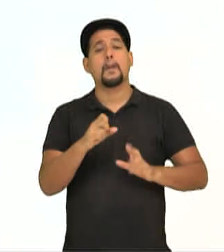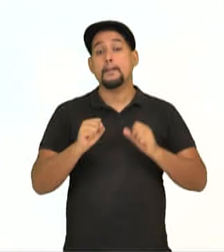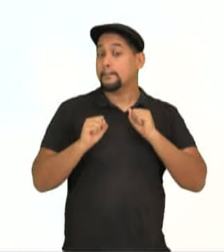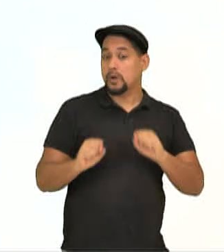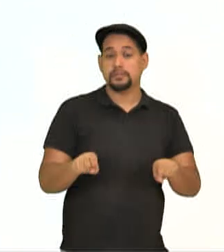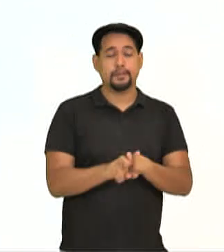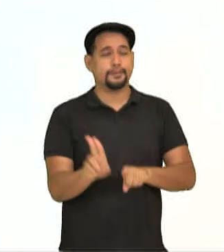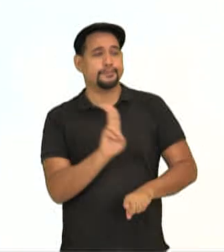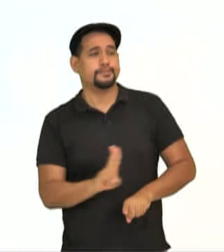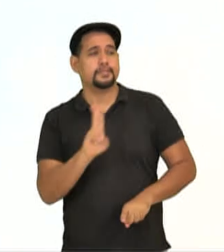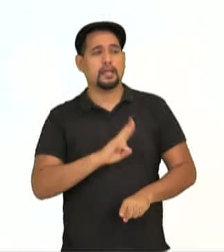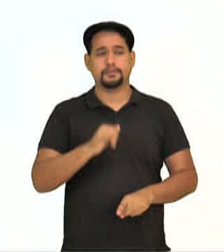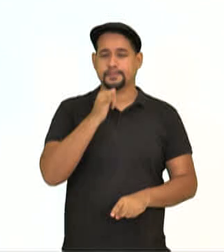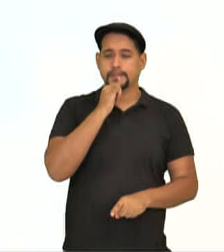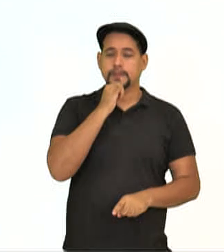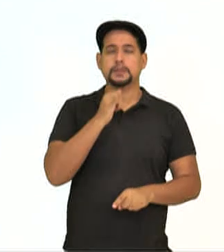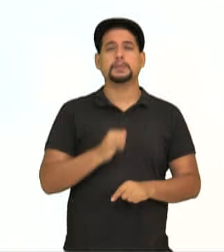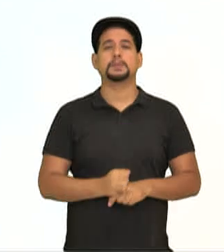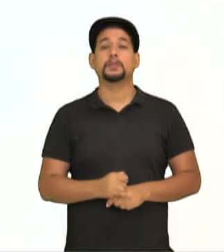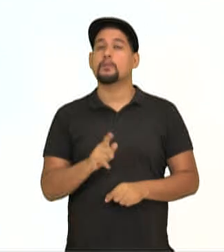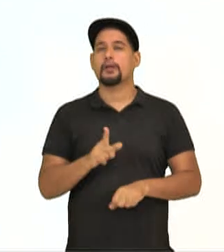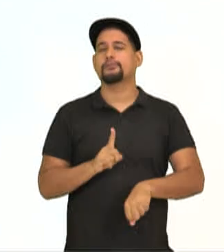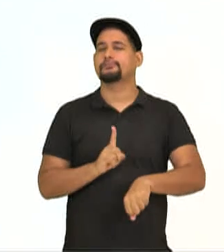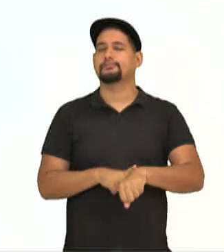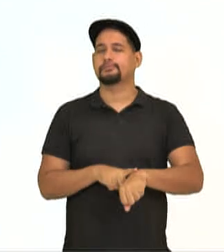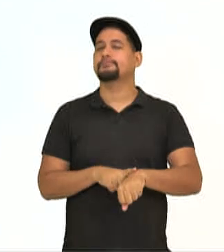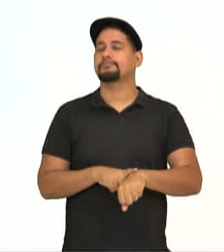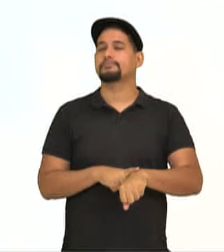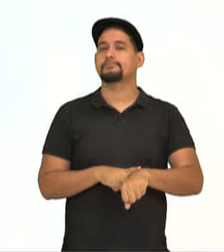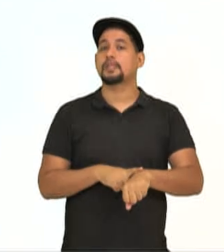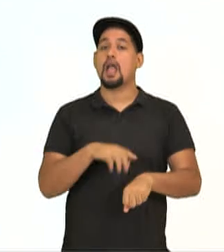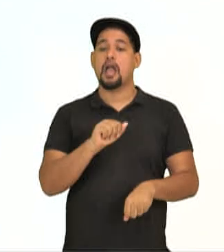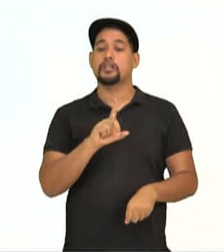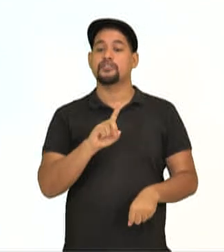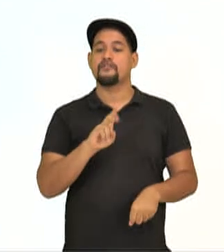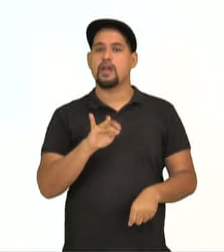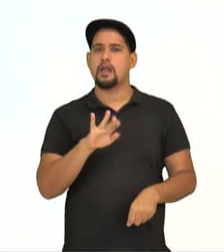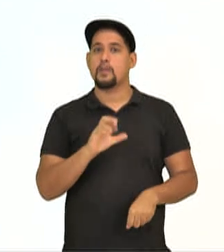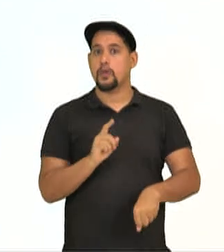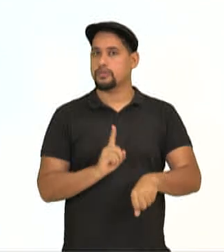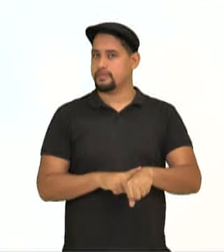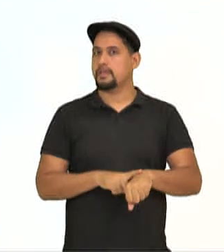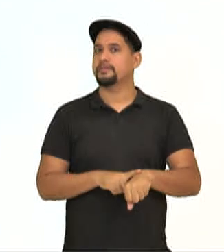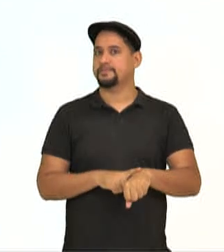ser classificados pelo tempo. Então, advérbio de tempo.